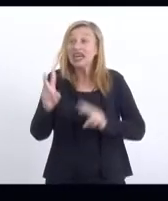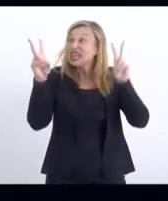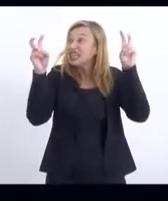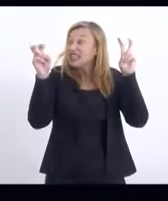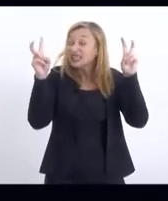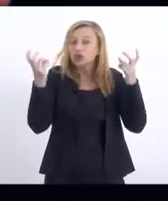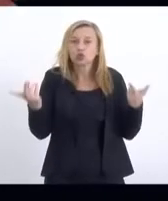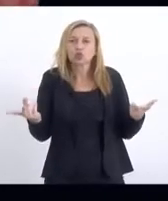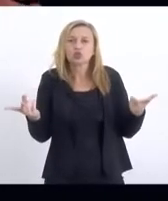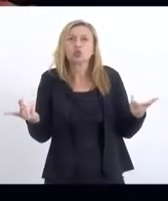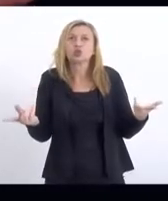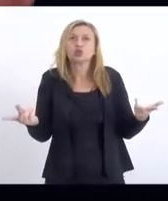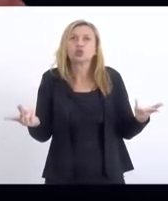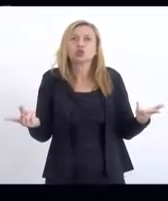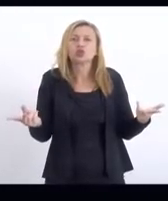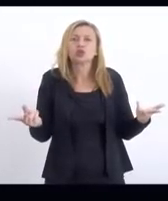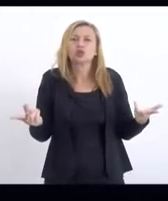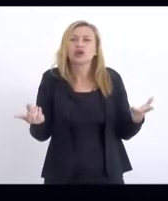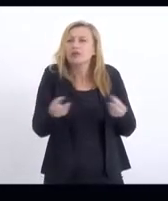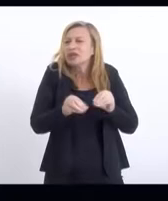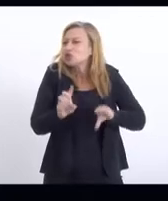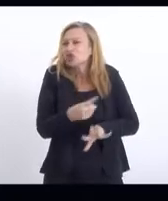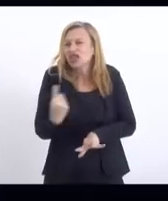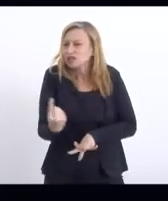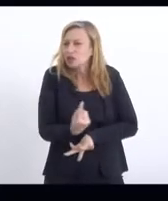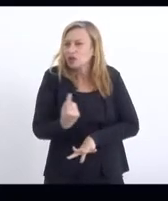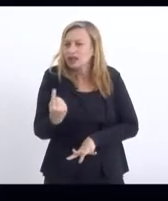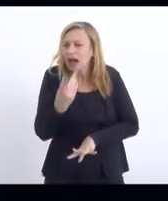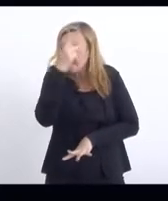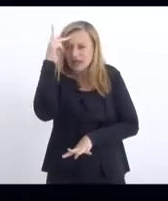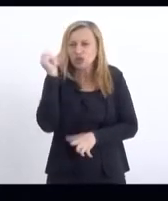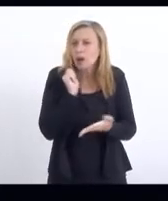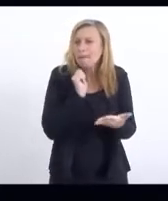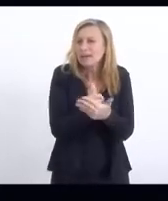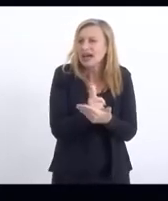questão pula a todos nós. A pessoa paga